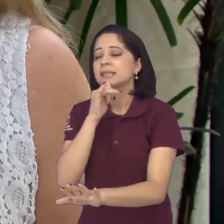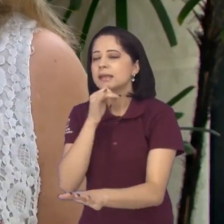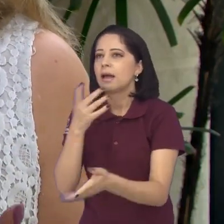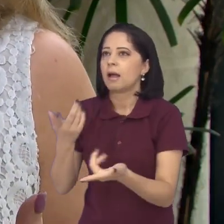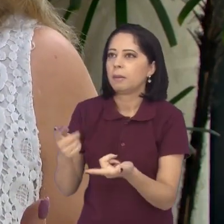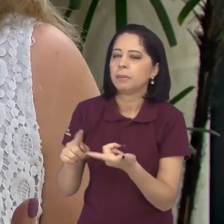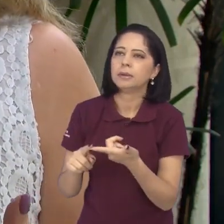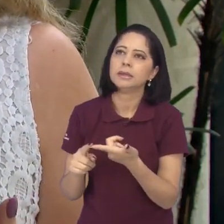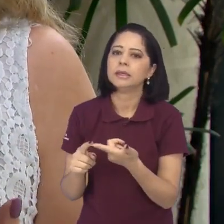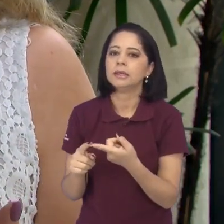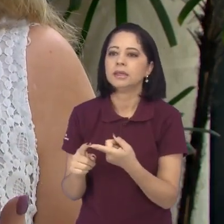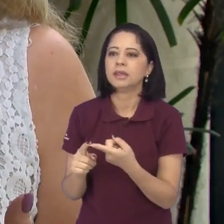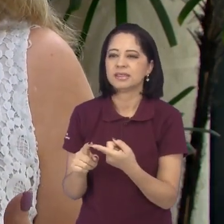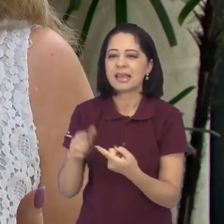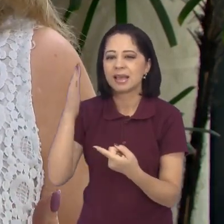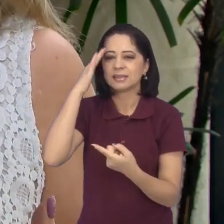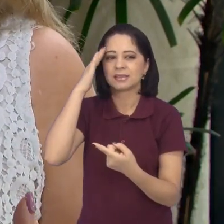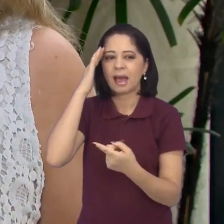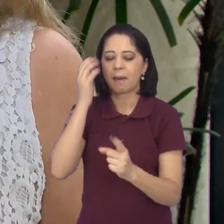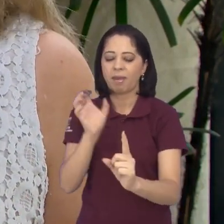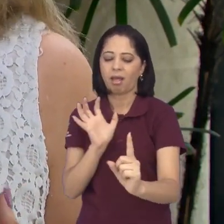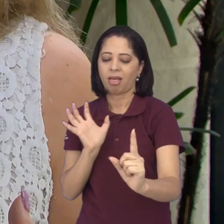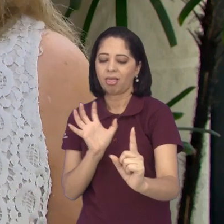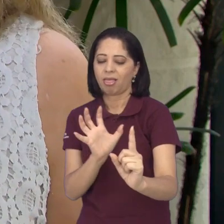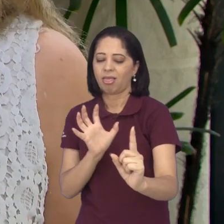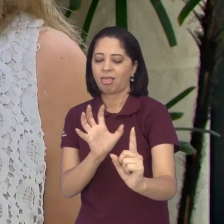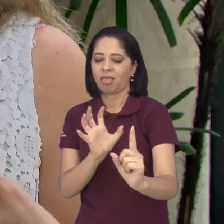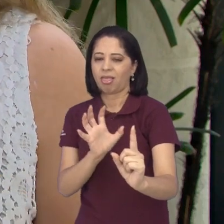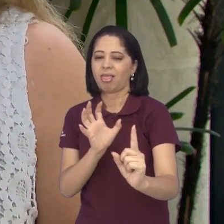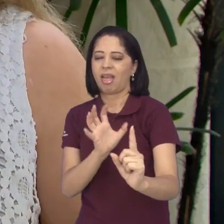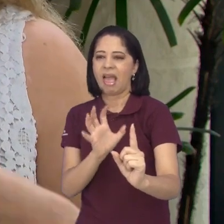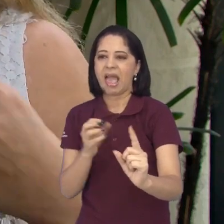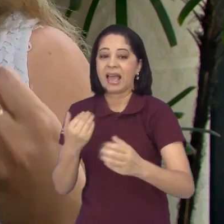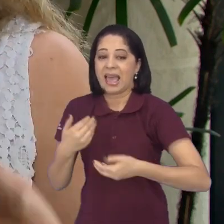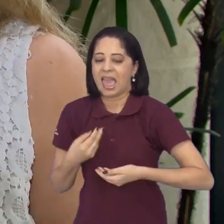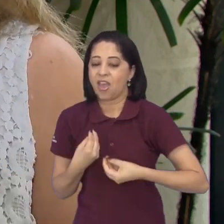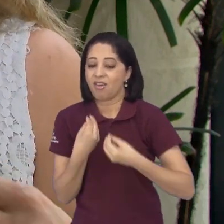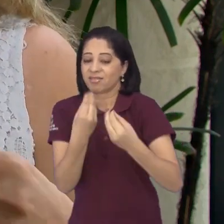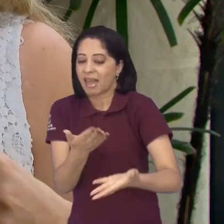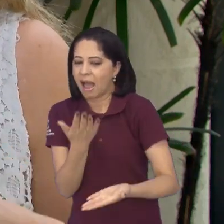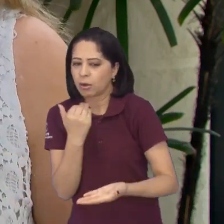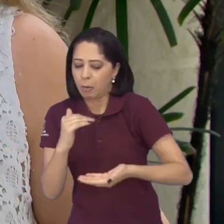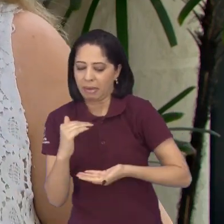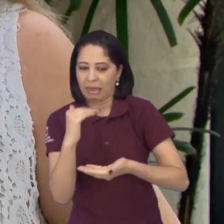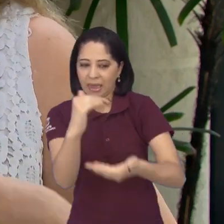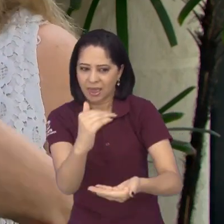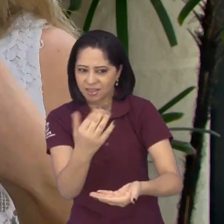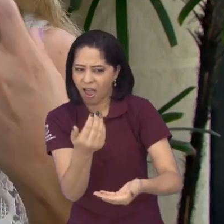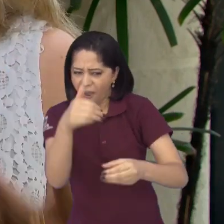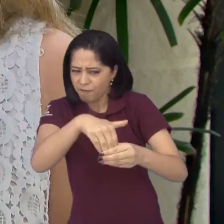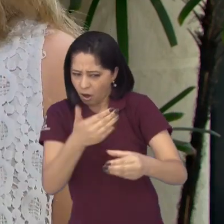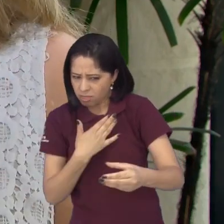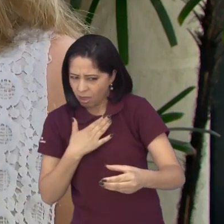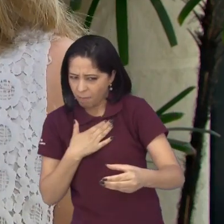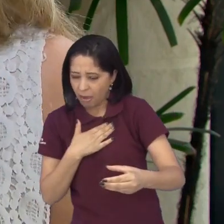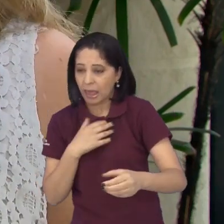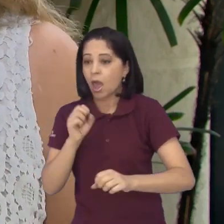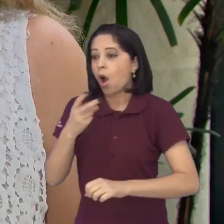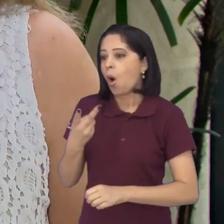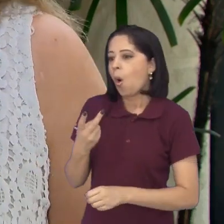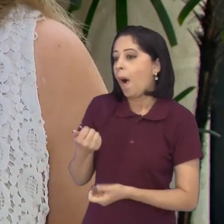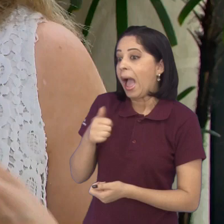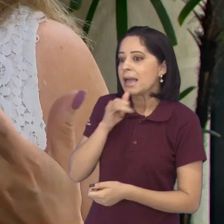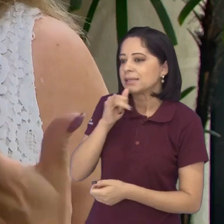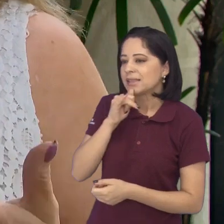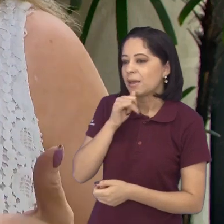venda de voto, né, que a gente fala. Então, pode ser uma cesta básica, pode ser um tratamento